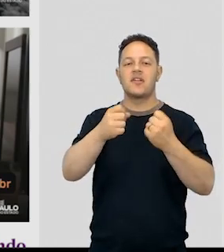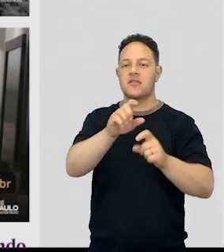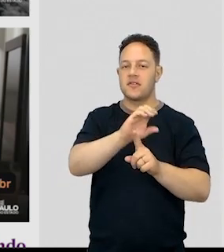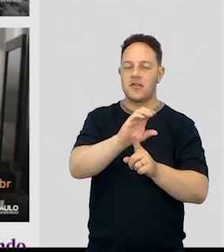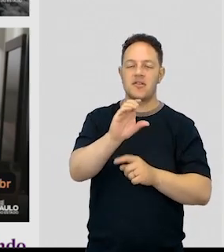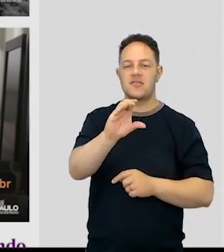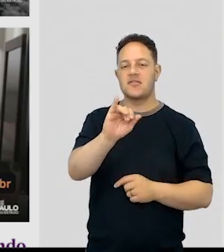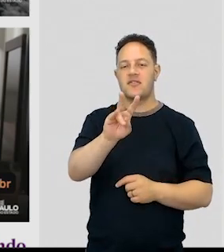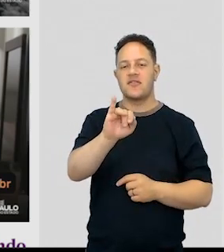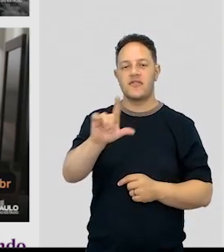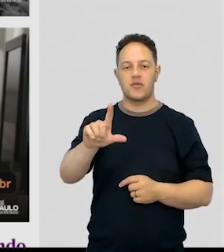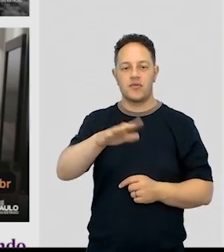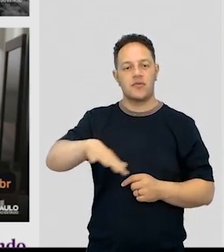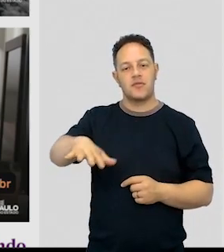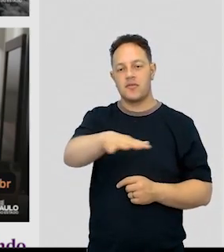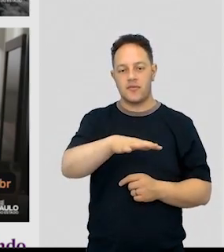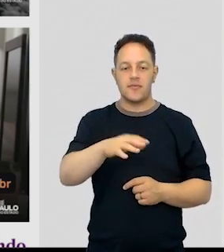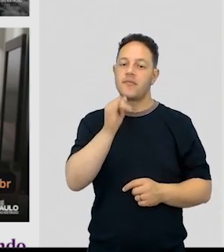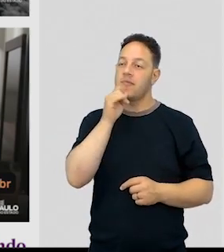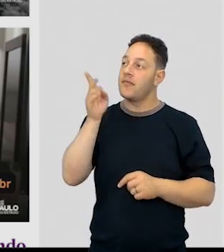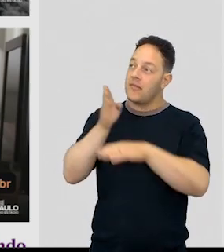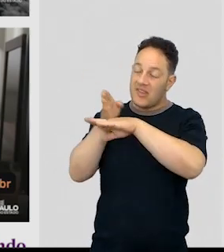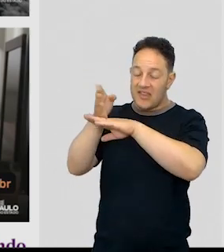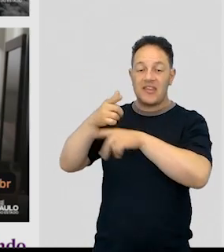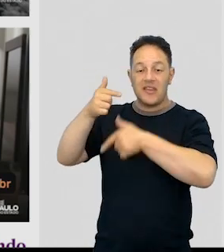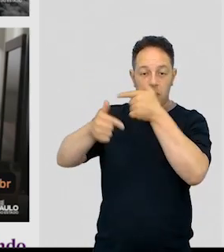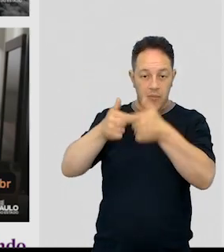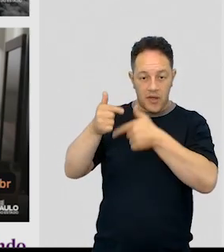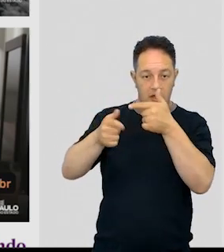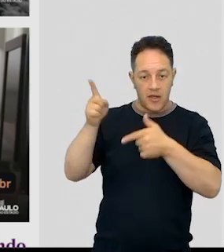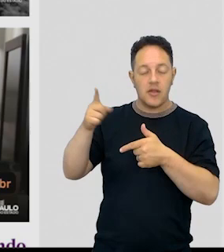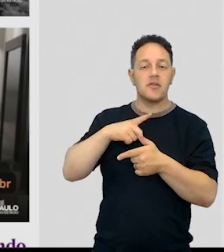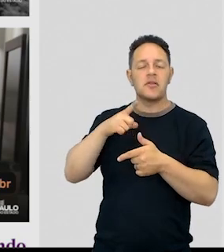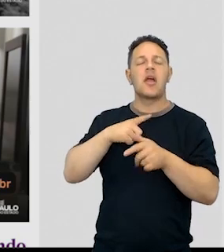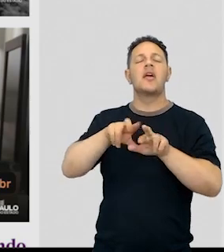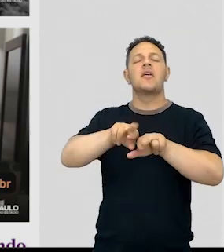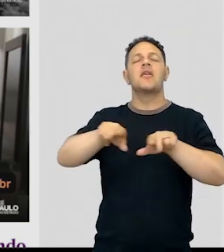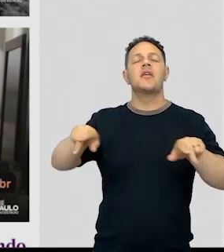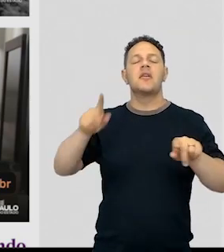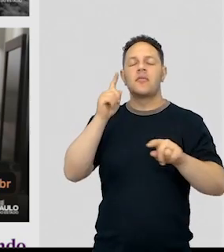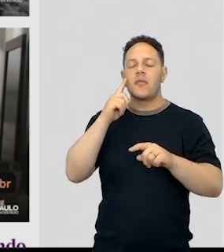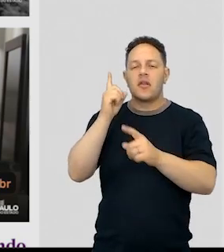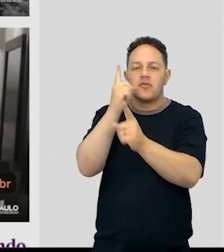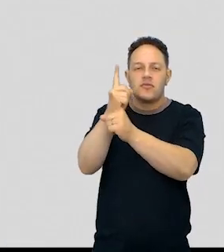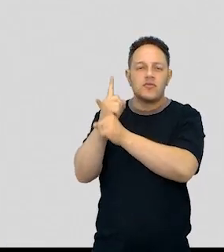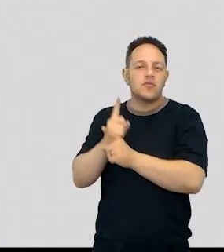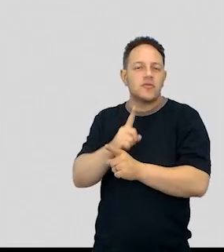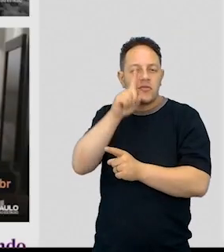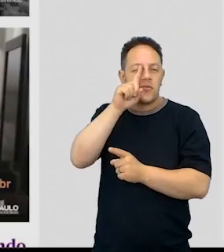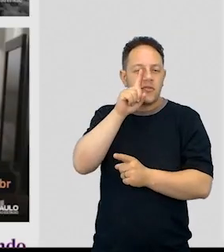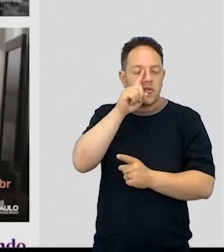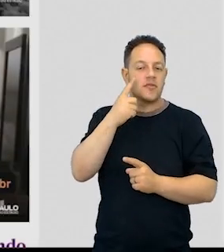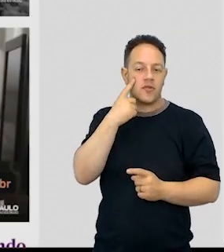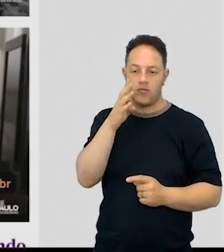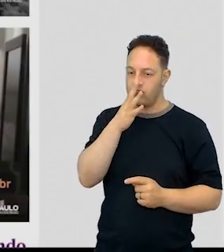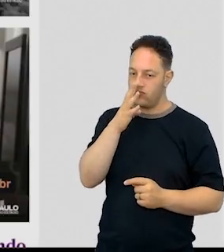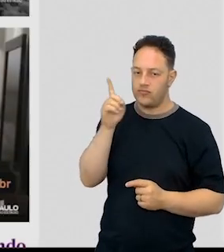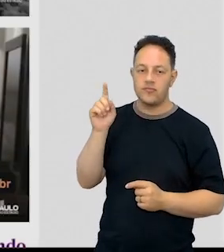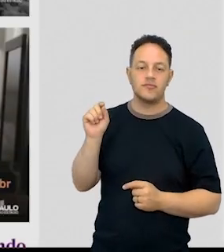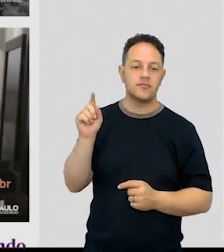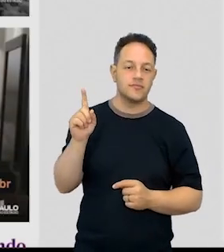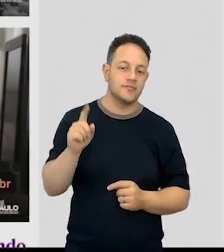vai em serviços e vai em instrumentos de identificação de risco, veja só que interessante. A